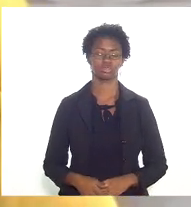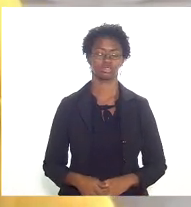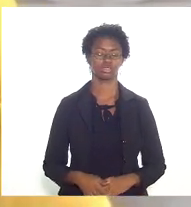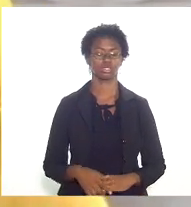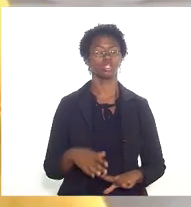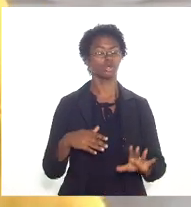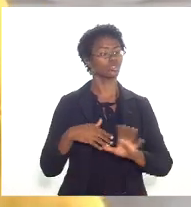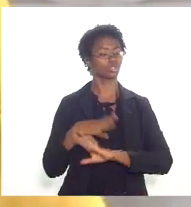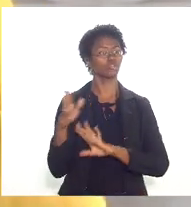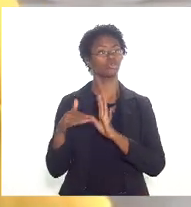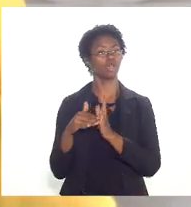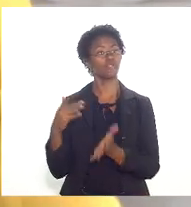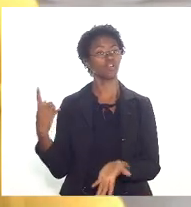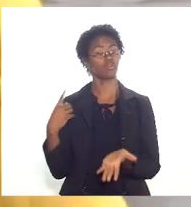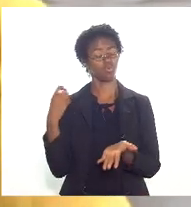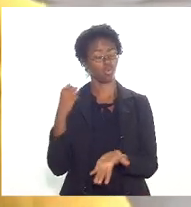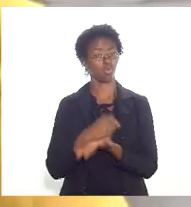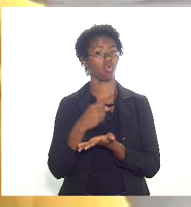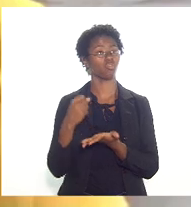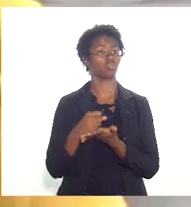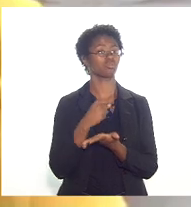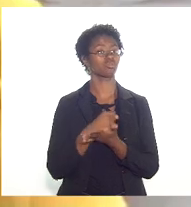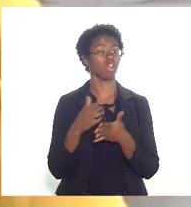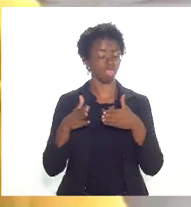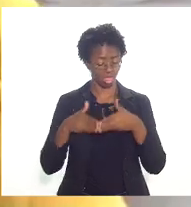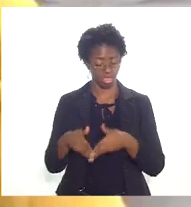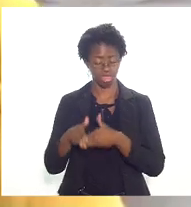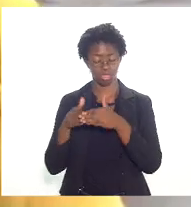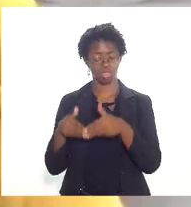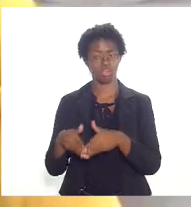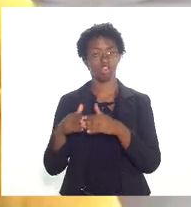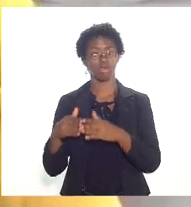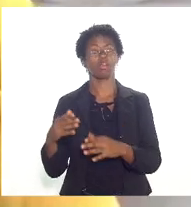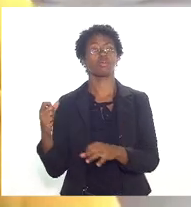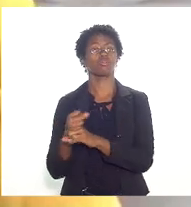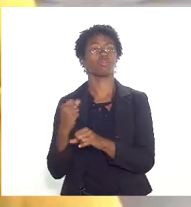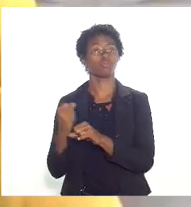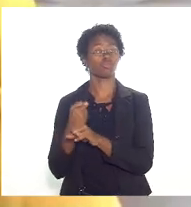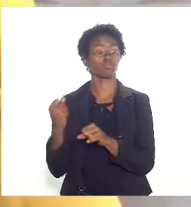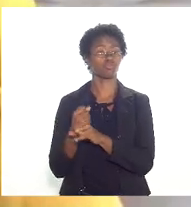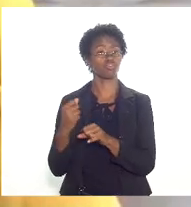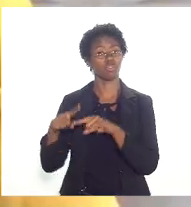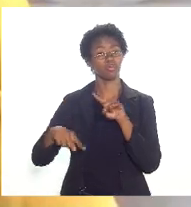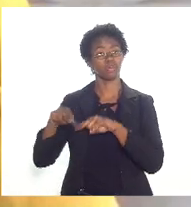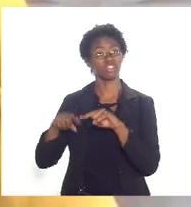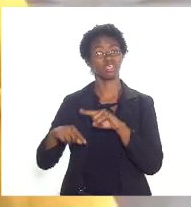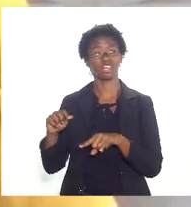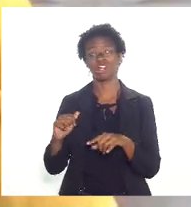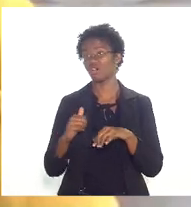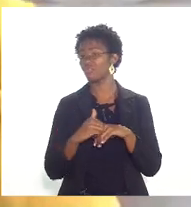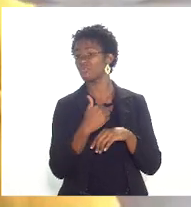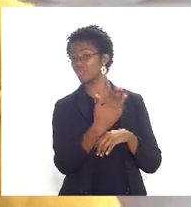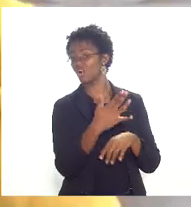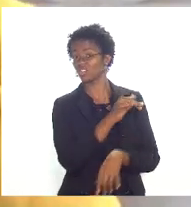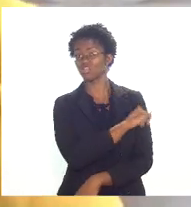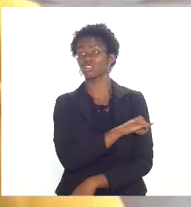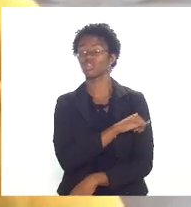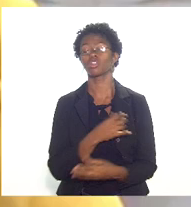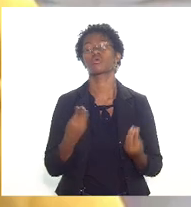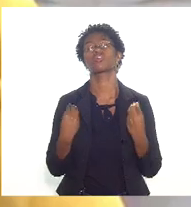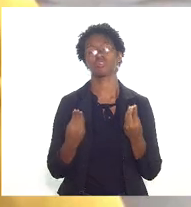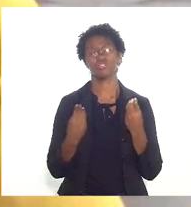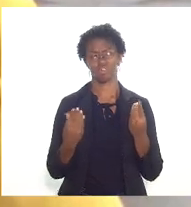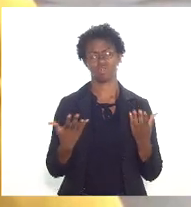contrato com a indústria naval mas que a construção Neves equipe é feita fala do Rio de Janeiro